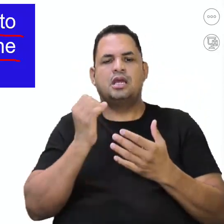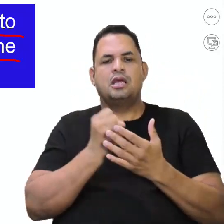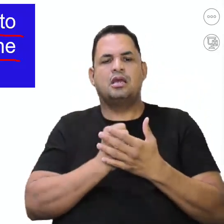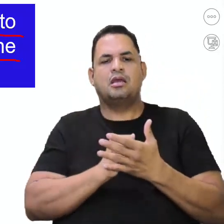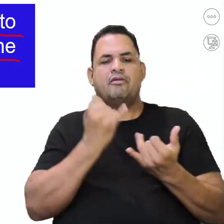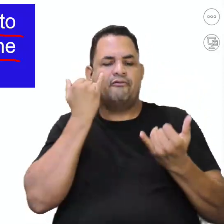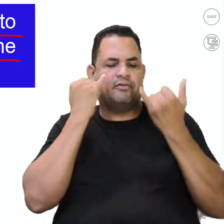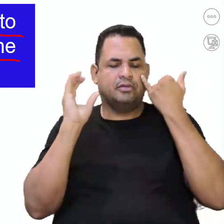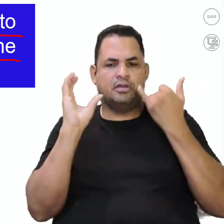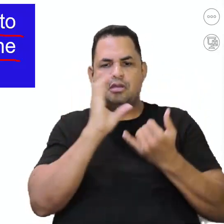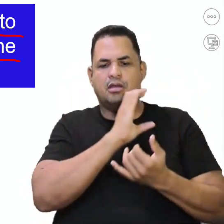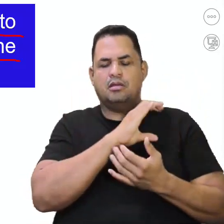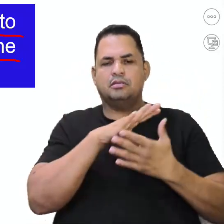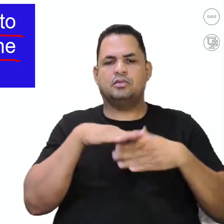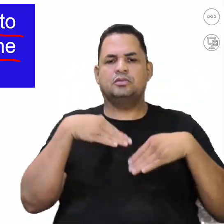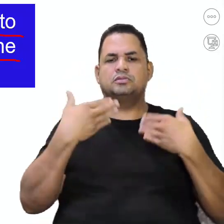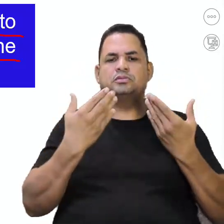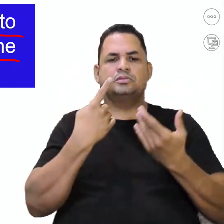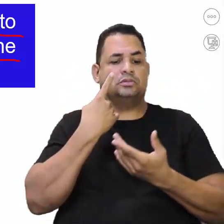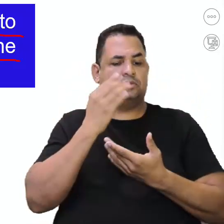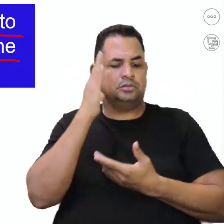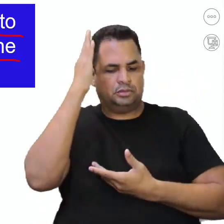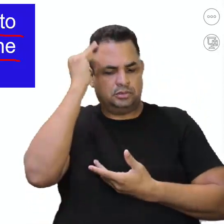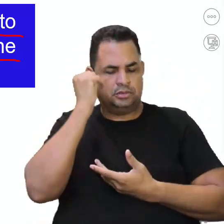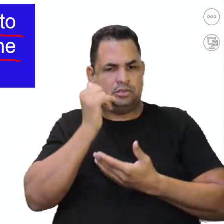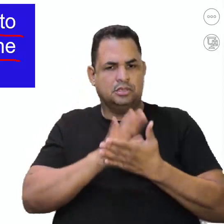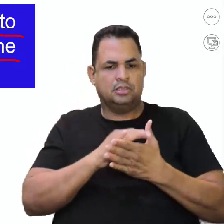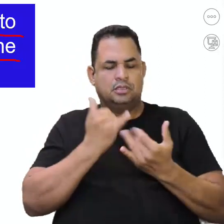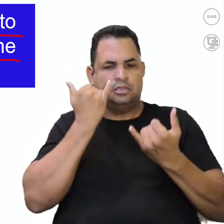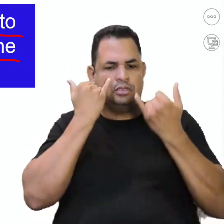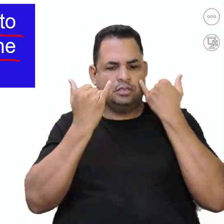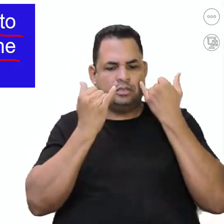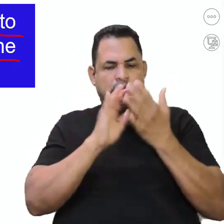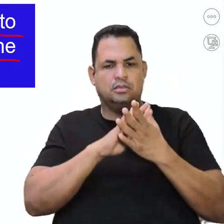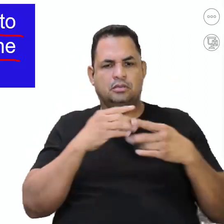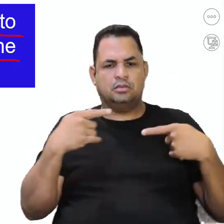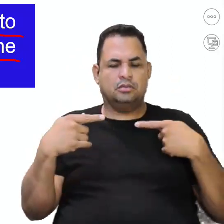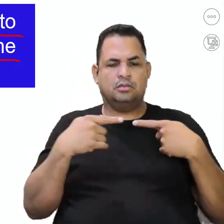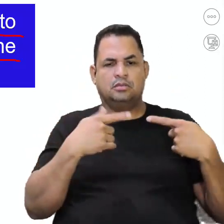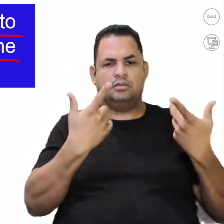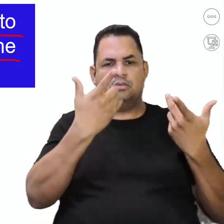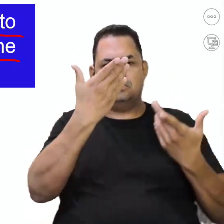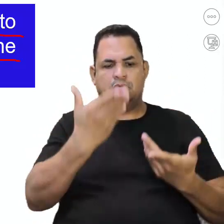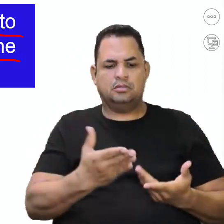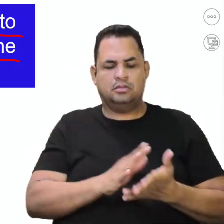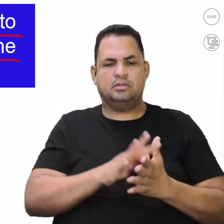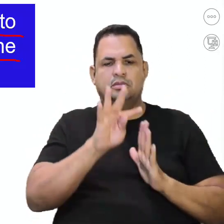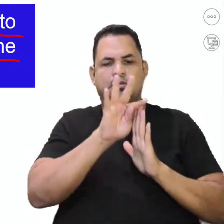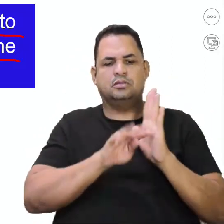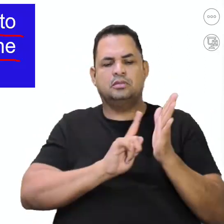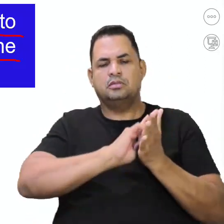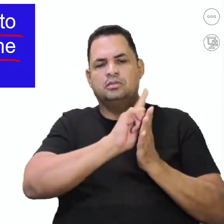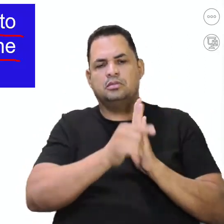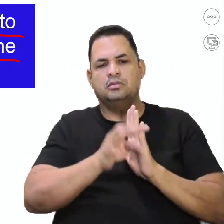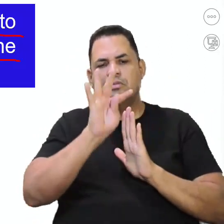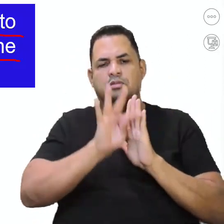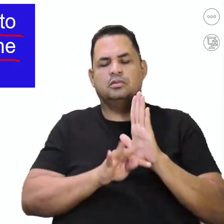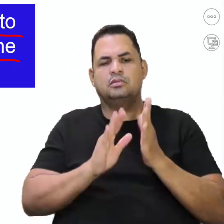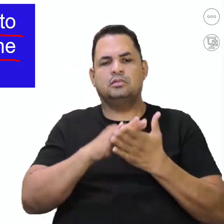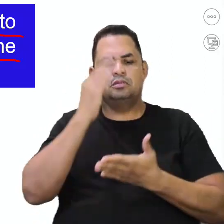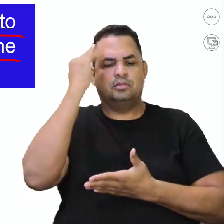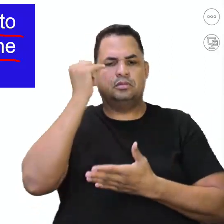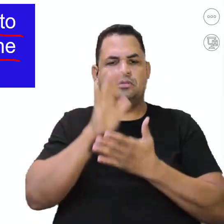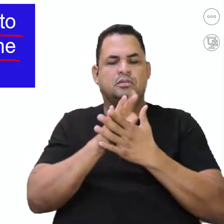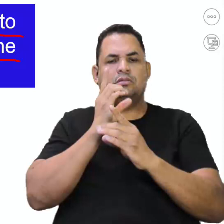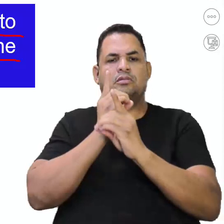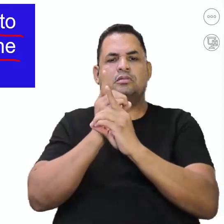rápida, certo? Então, quando você já sabe dessas informações em relação a esse tipo de gênero textual, você já sabe